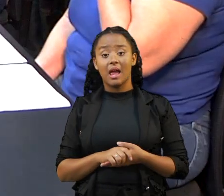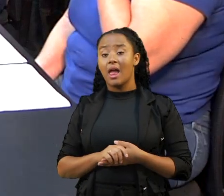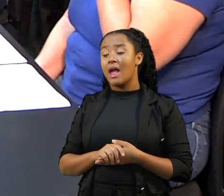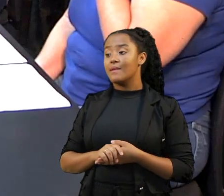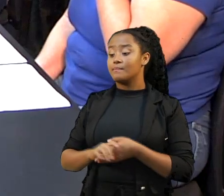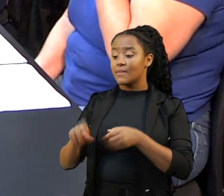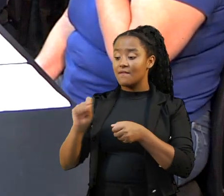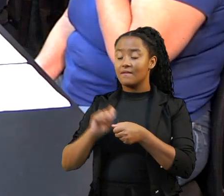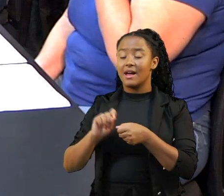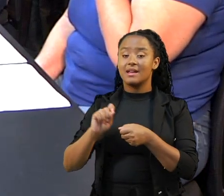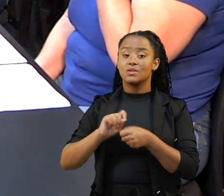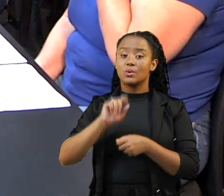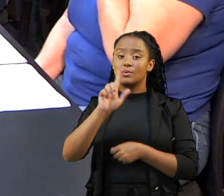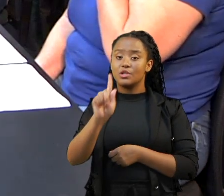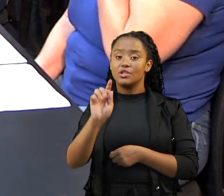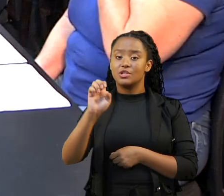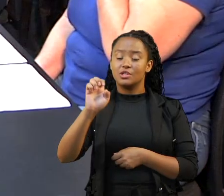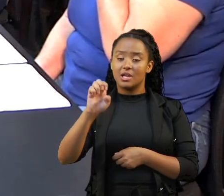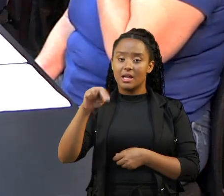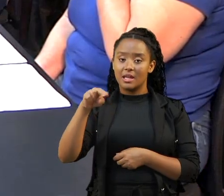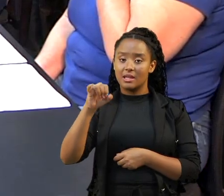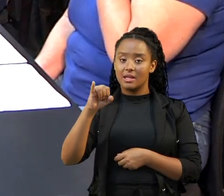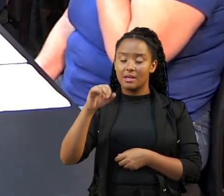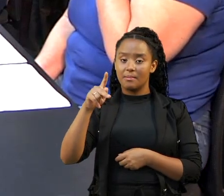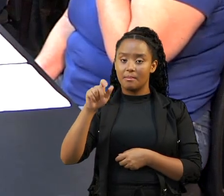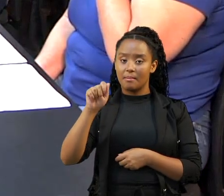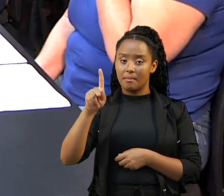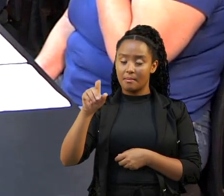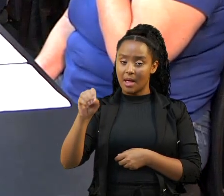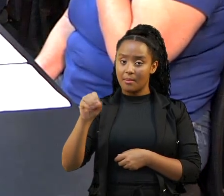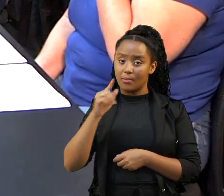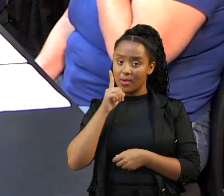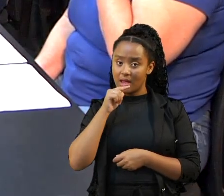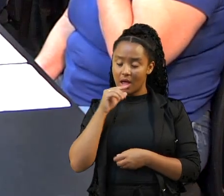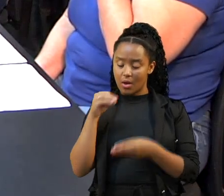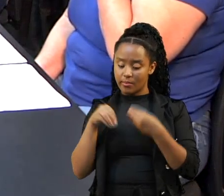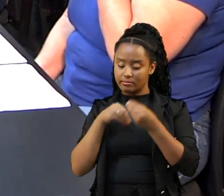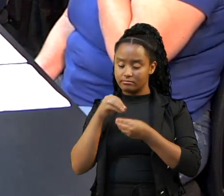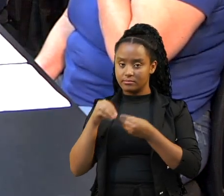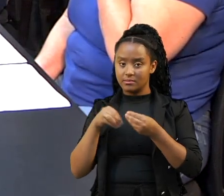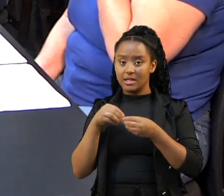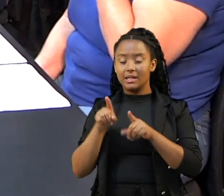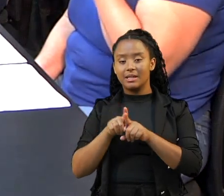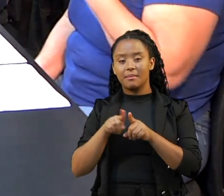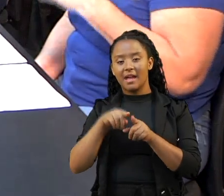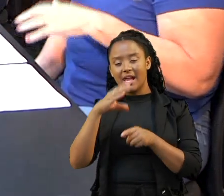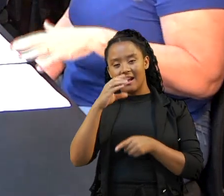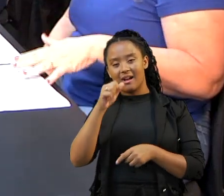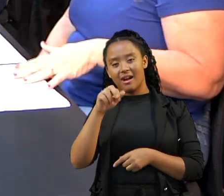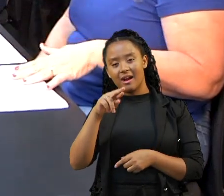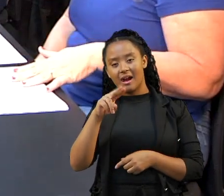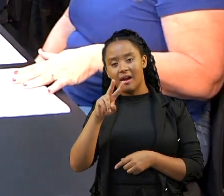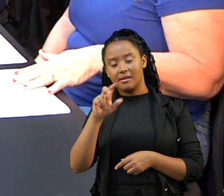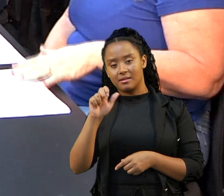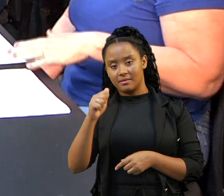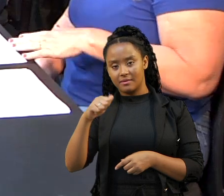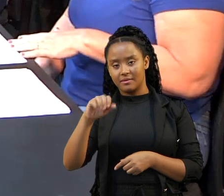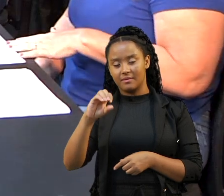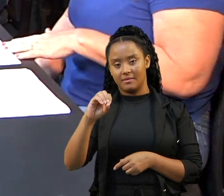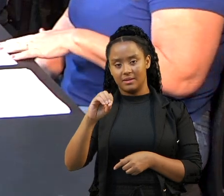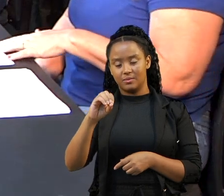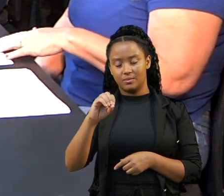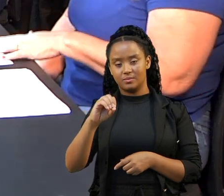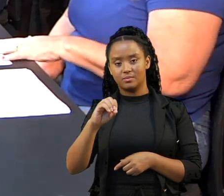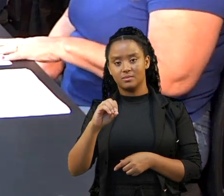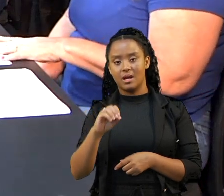com genipapo, ele é produzido. Genipapo, água. E ela usou também um carvãozinho para